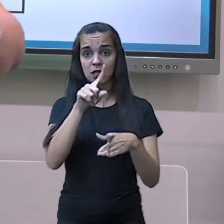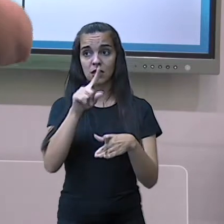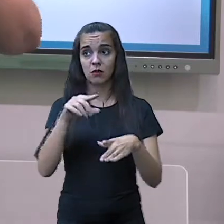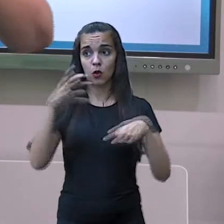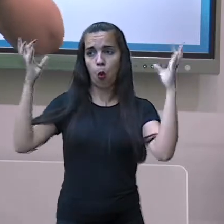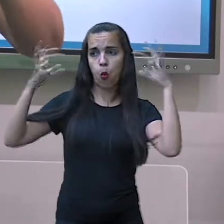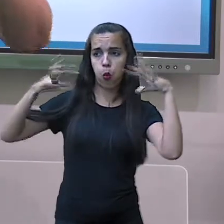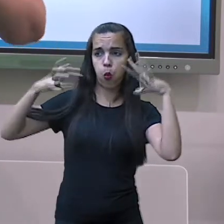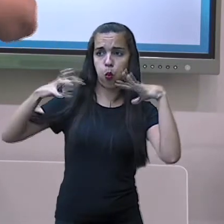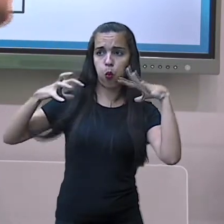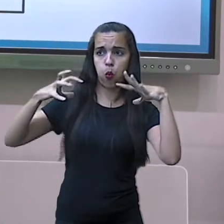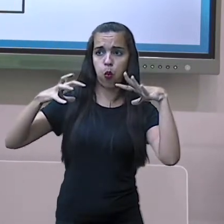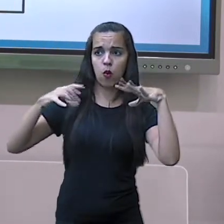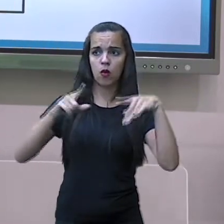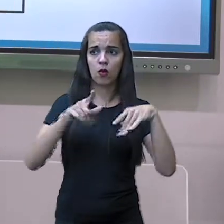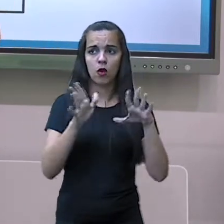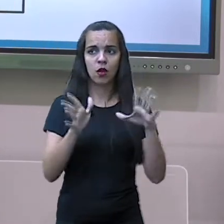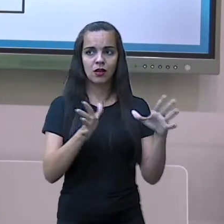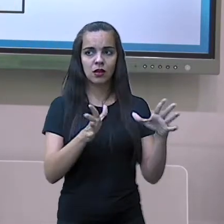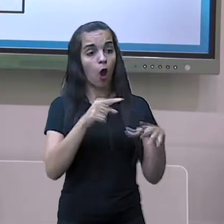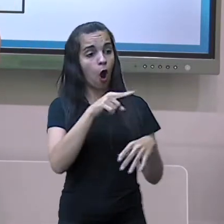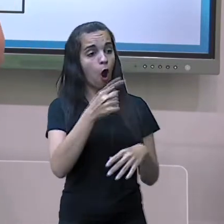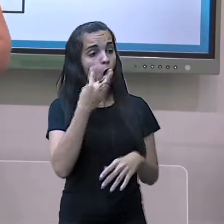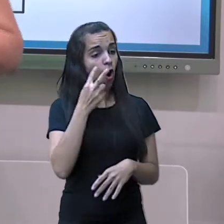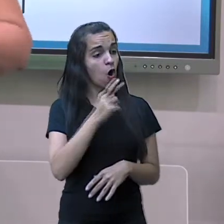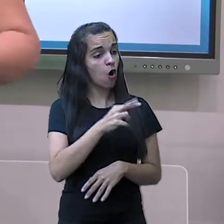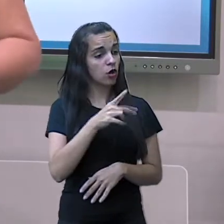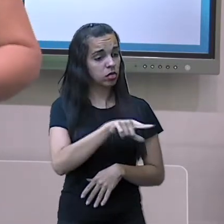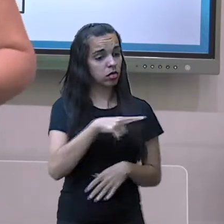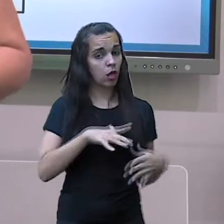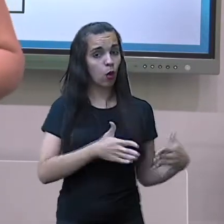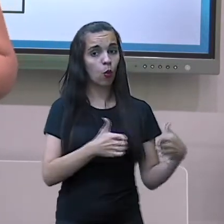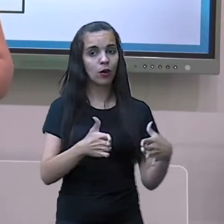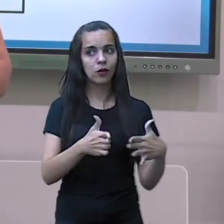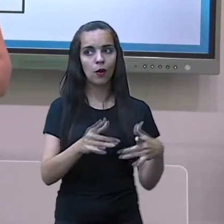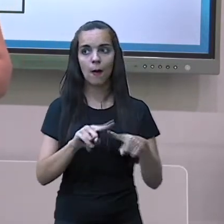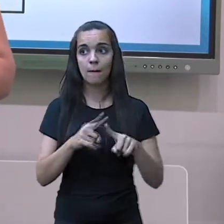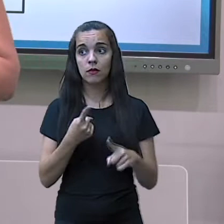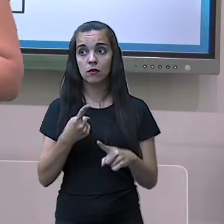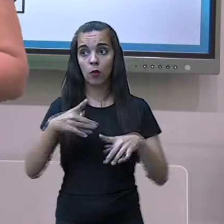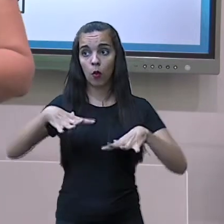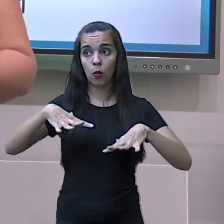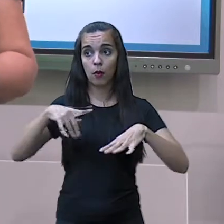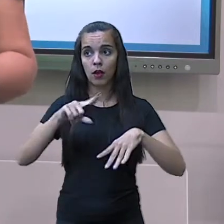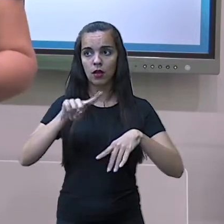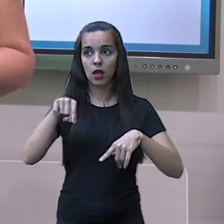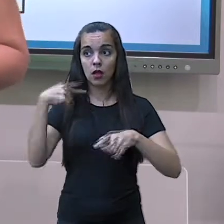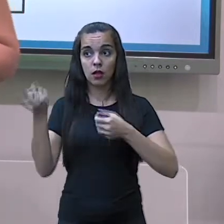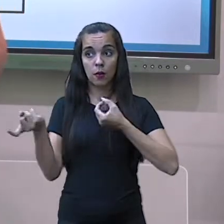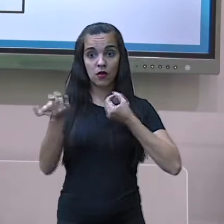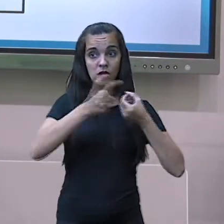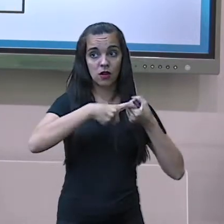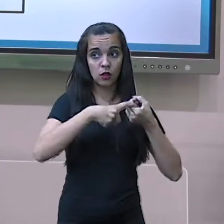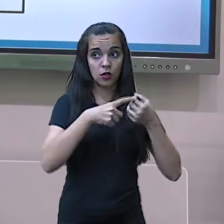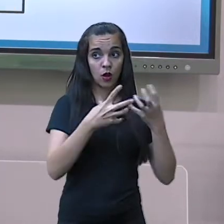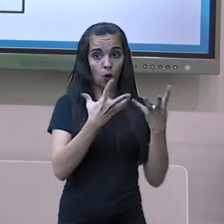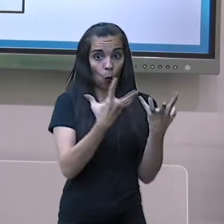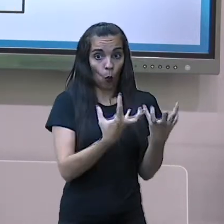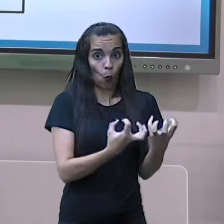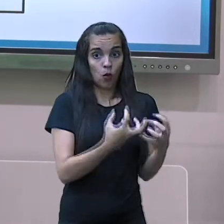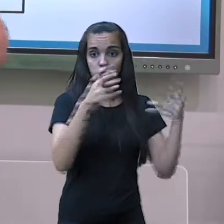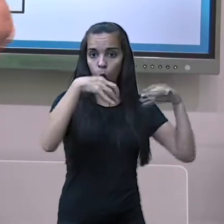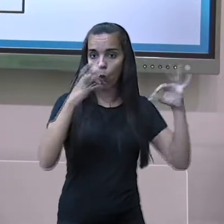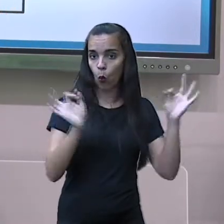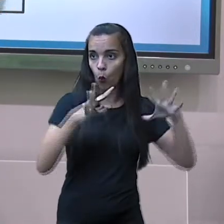chuvas, você vai passar ali e vai ver, olha, tem um rio aqui. Mas, se você passa na época de